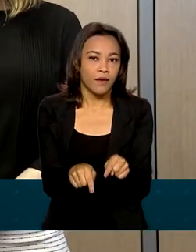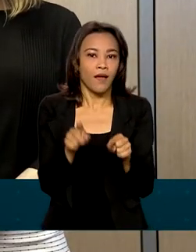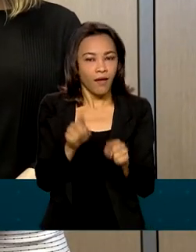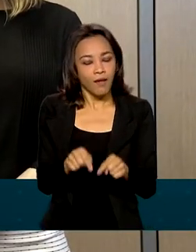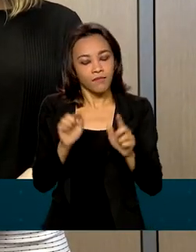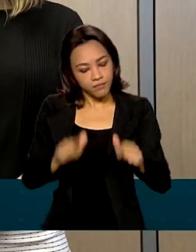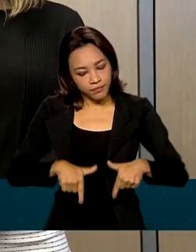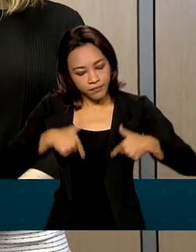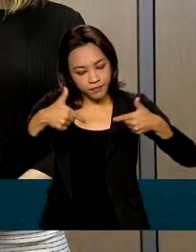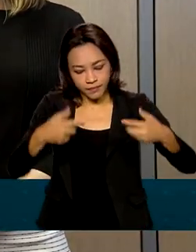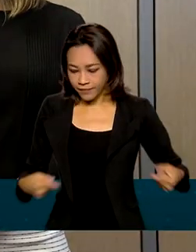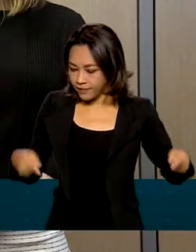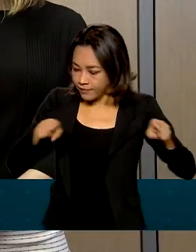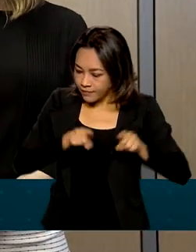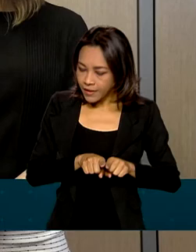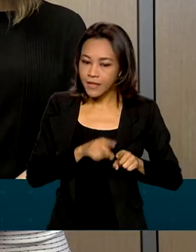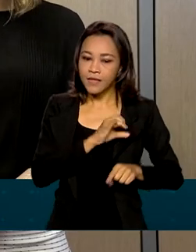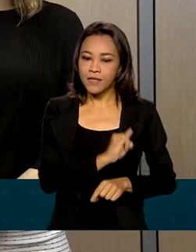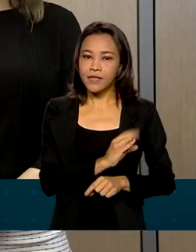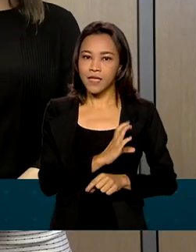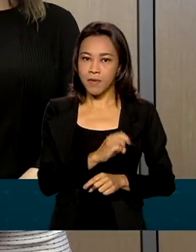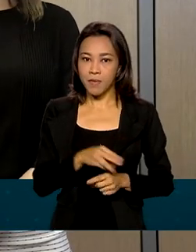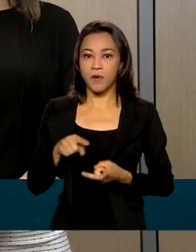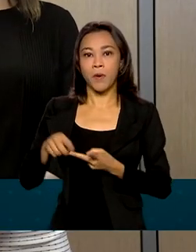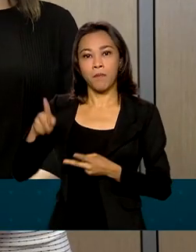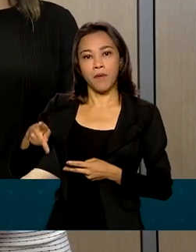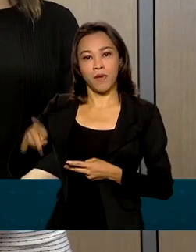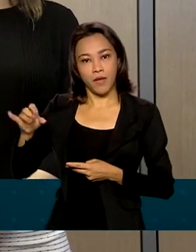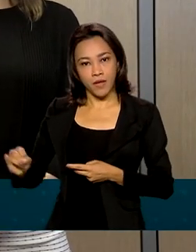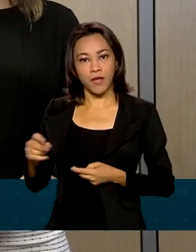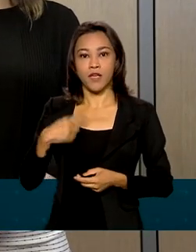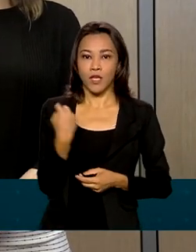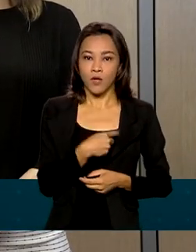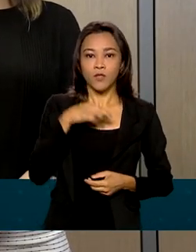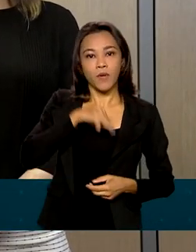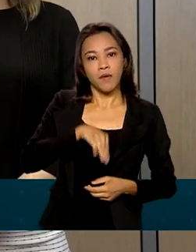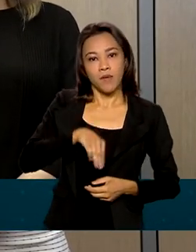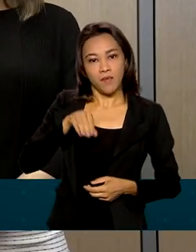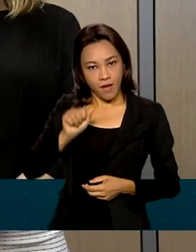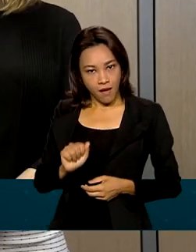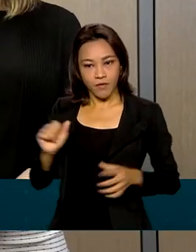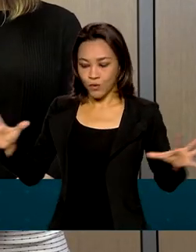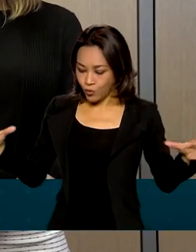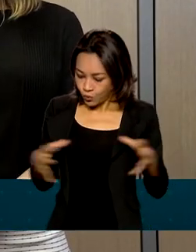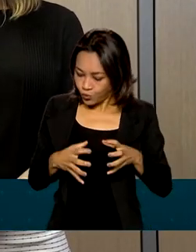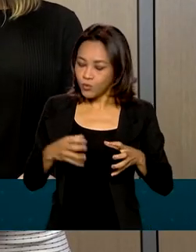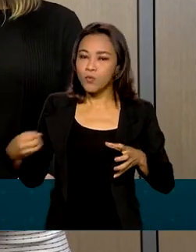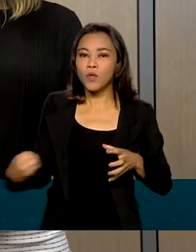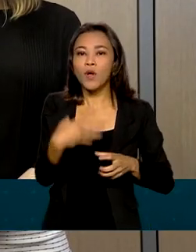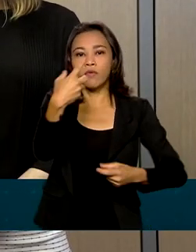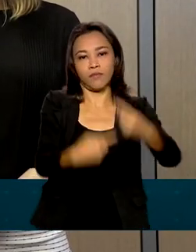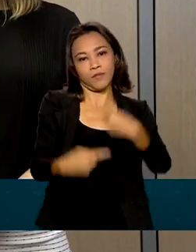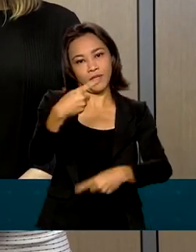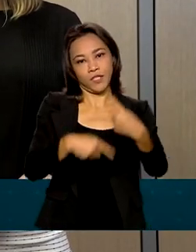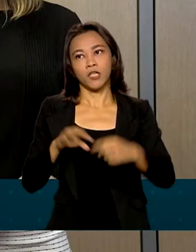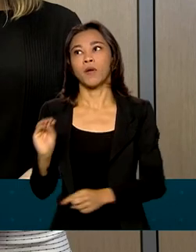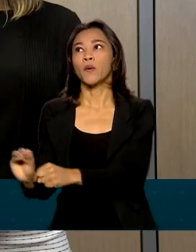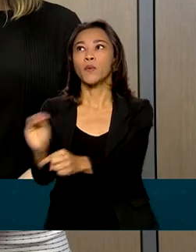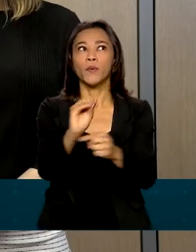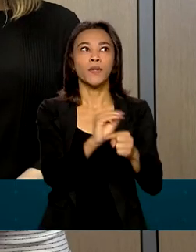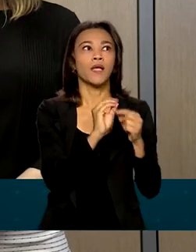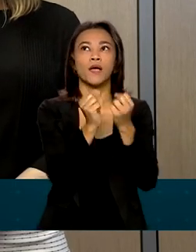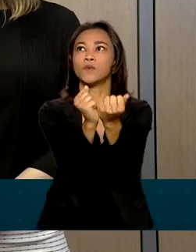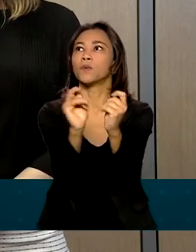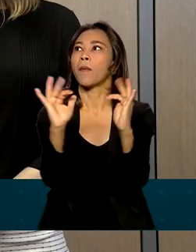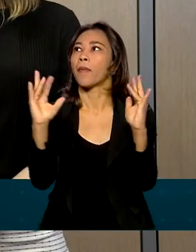tatuando integrado que você me viu pti9 de MMA tentando fazer uma nova política em relação à conservação dos